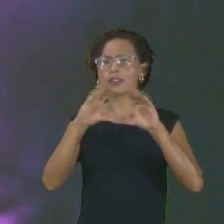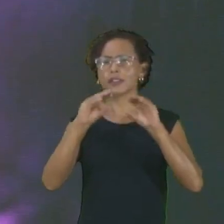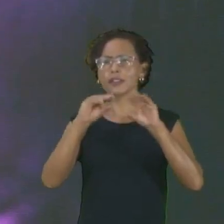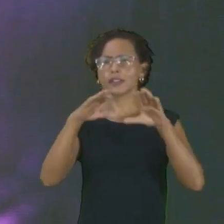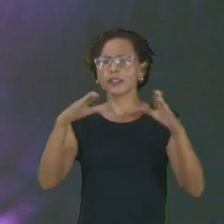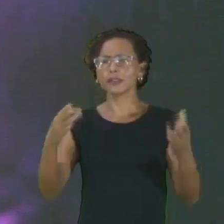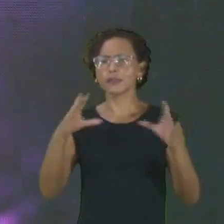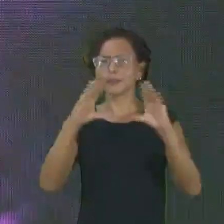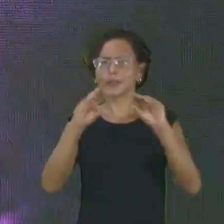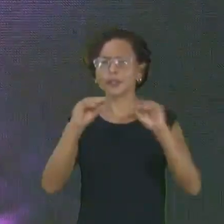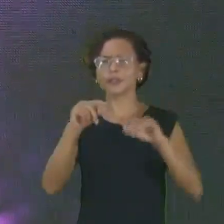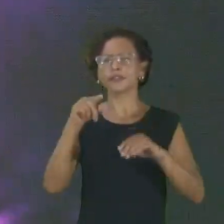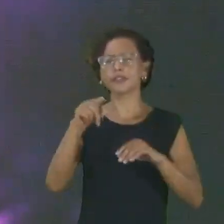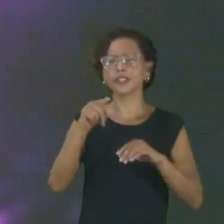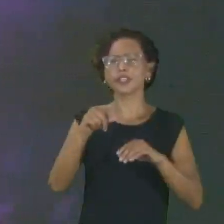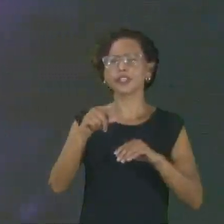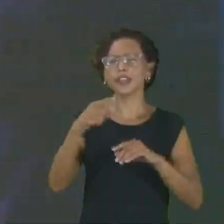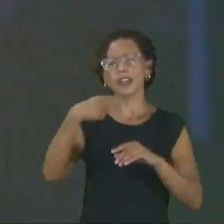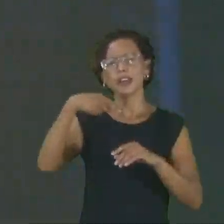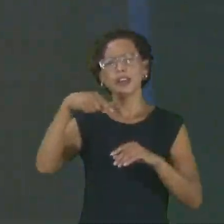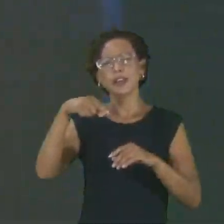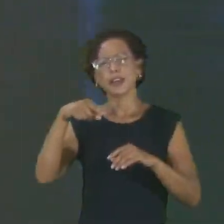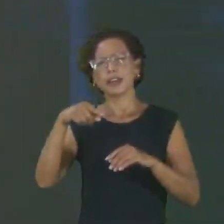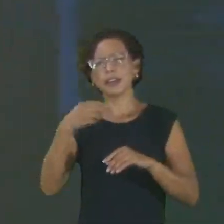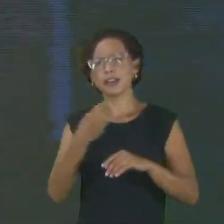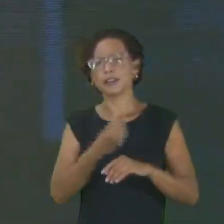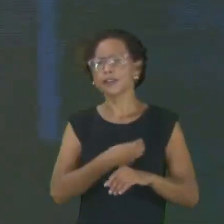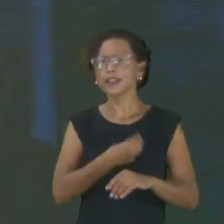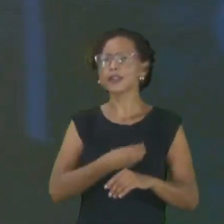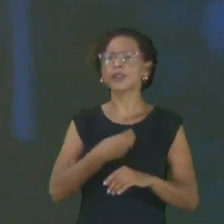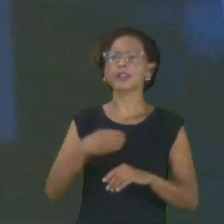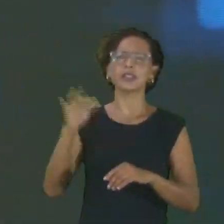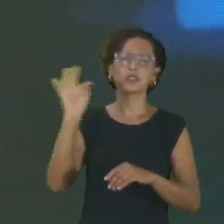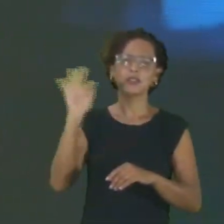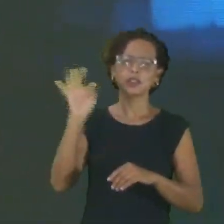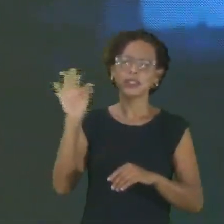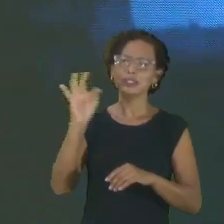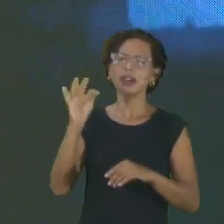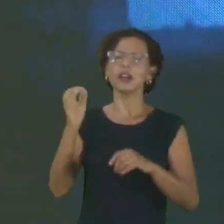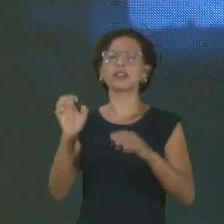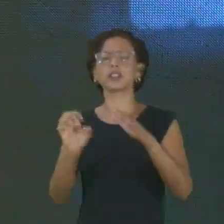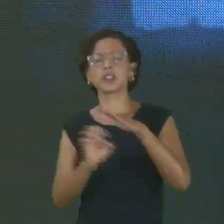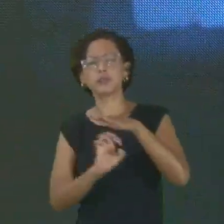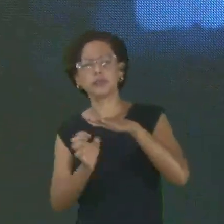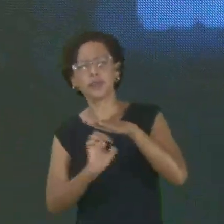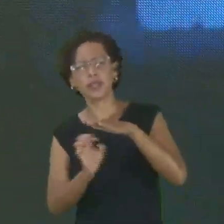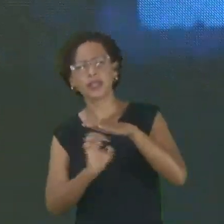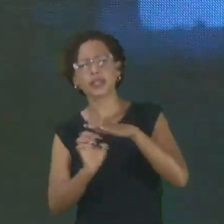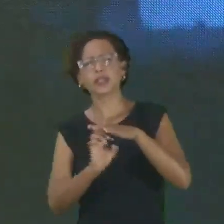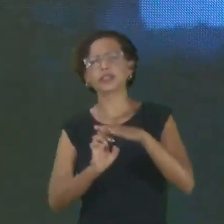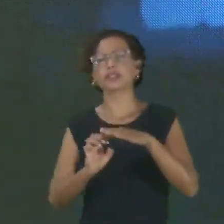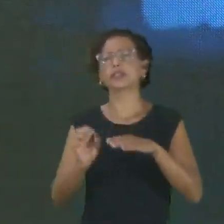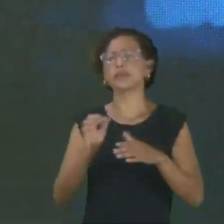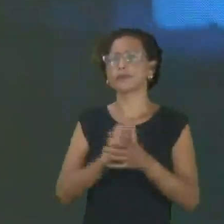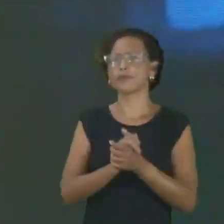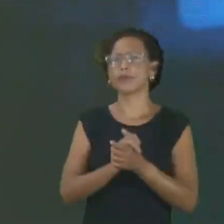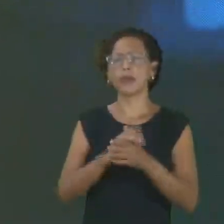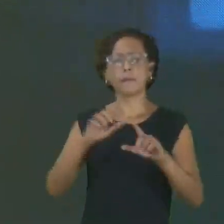você frequenta universidade, você frequenta empresa, você frequenta clube. Igreja você não